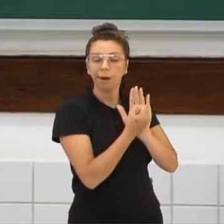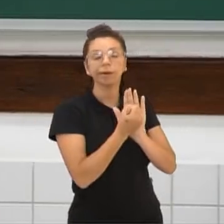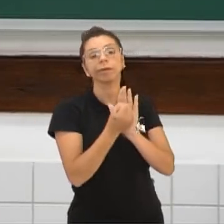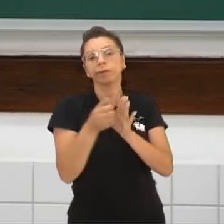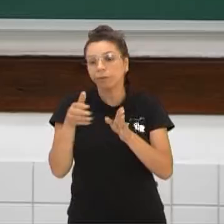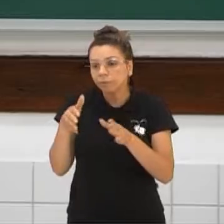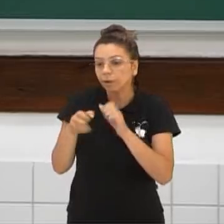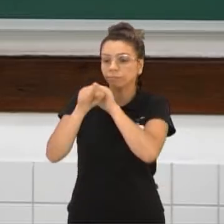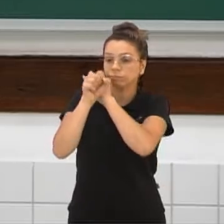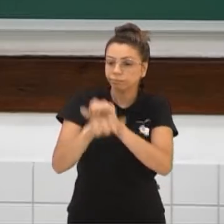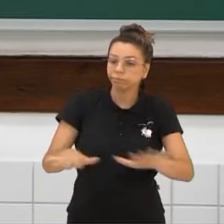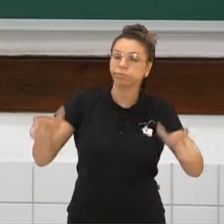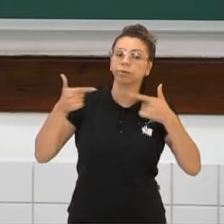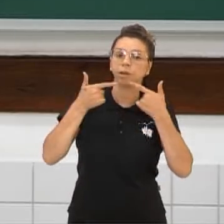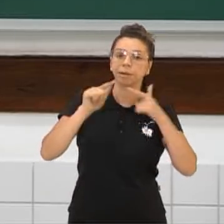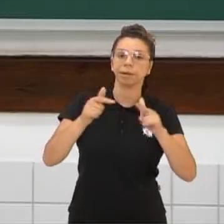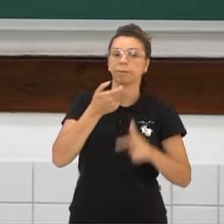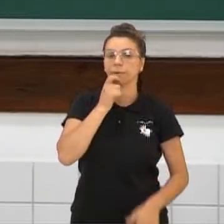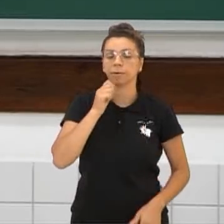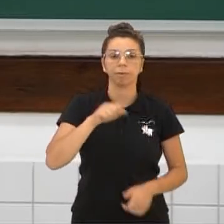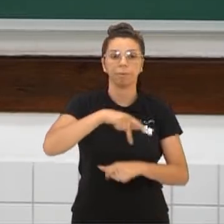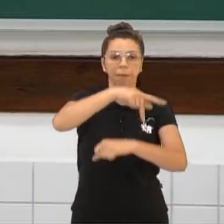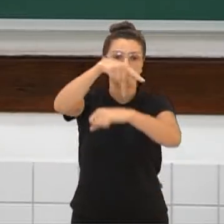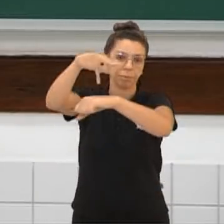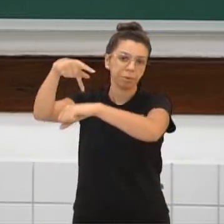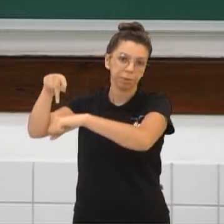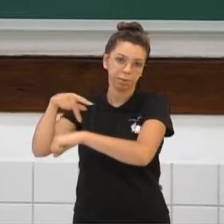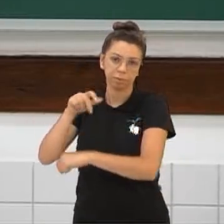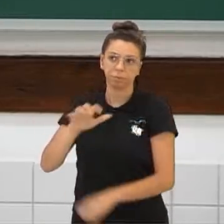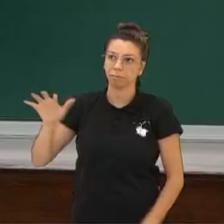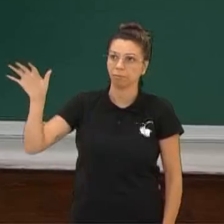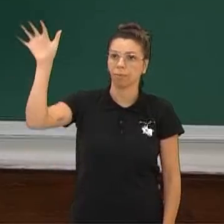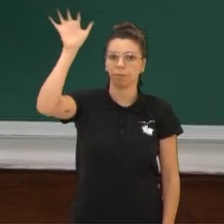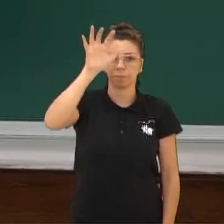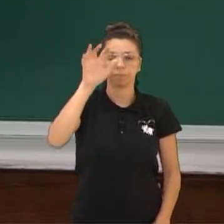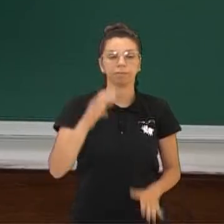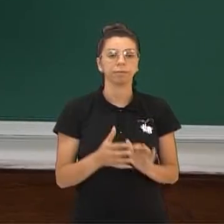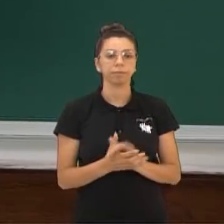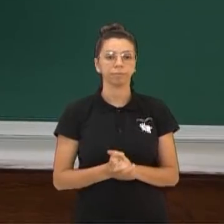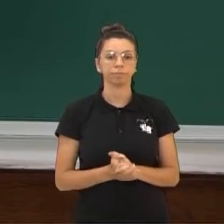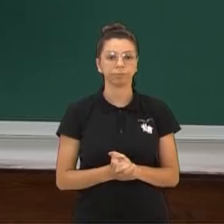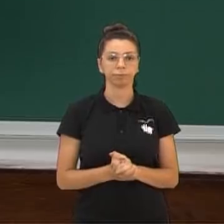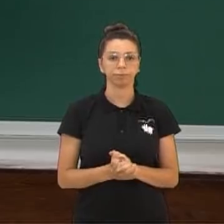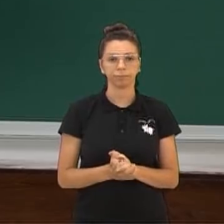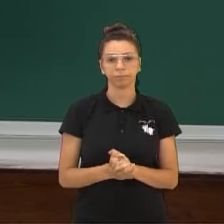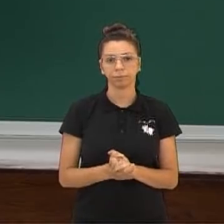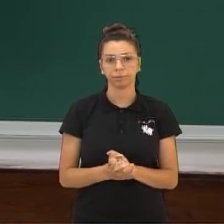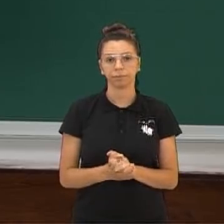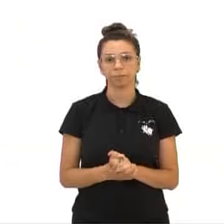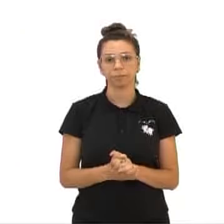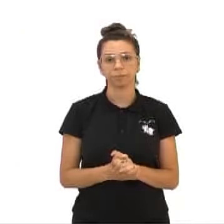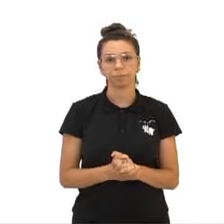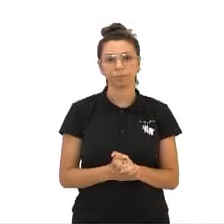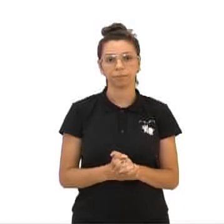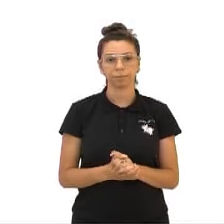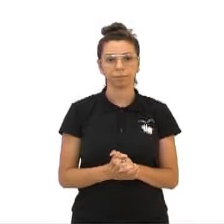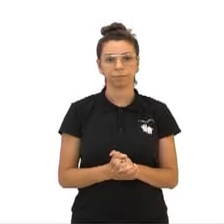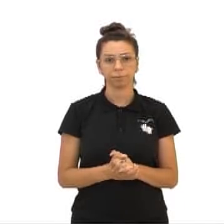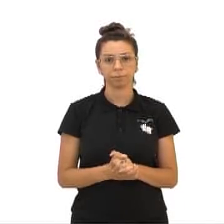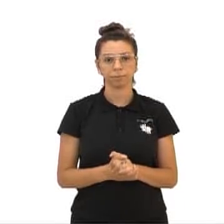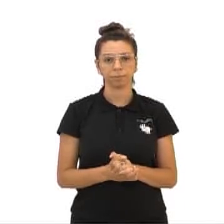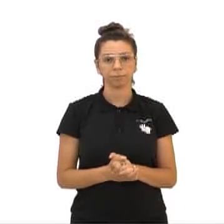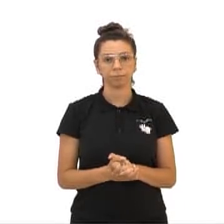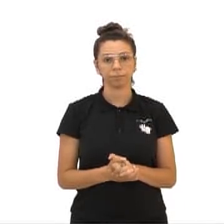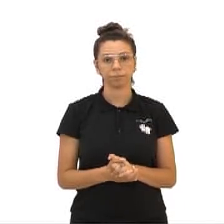comandar e vai espalhar também para os outros países. Number three, American economic superiority and